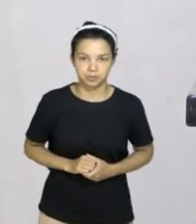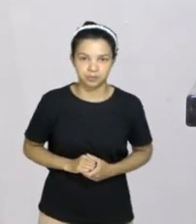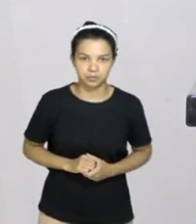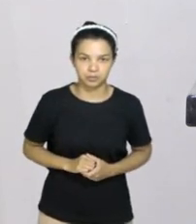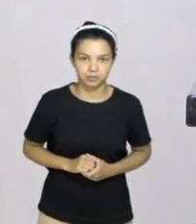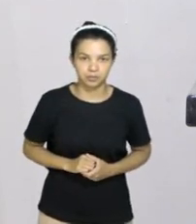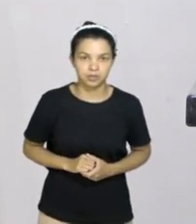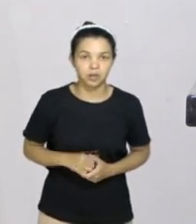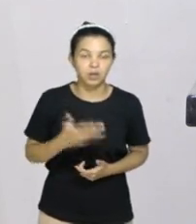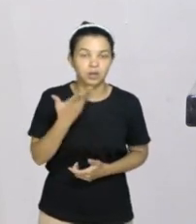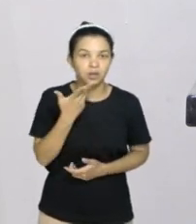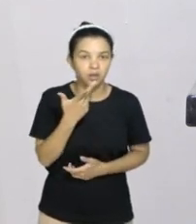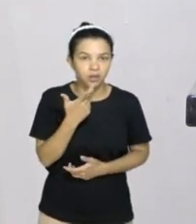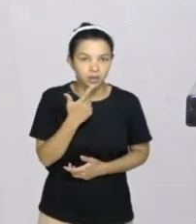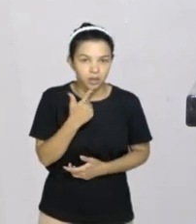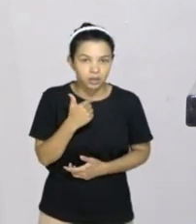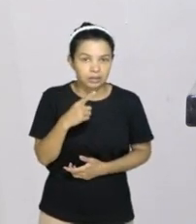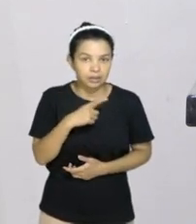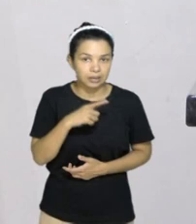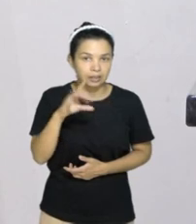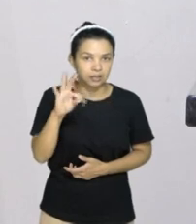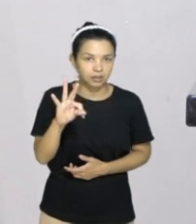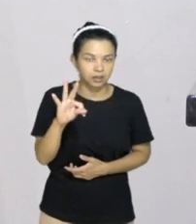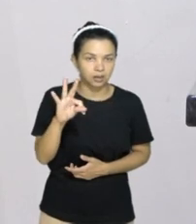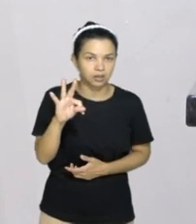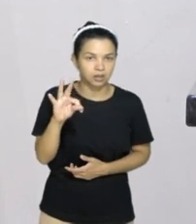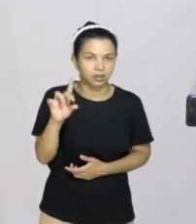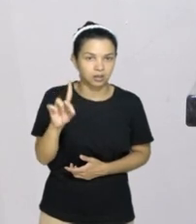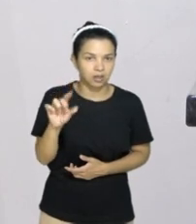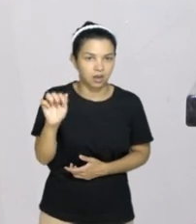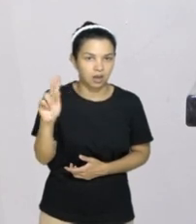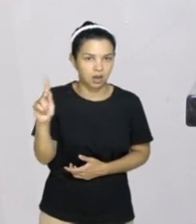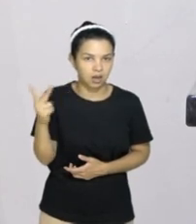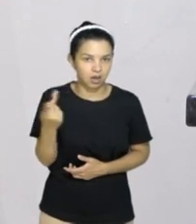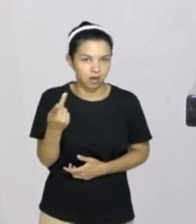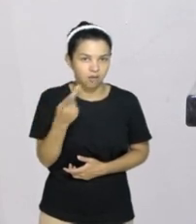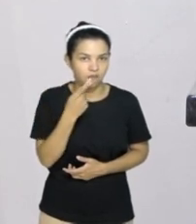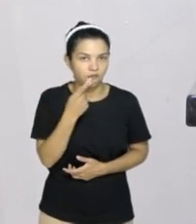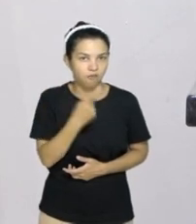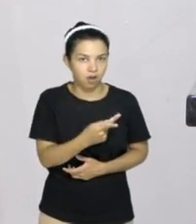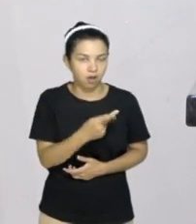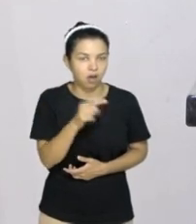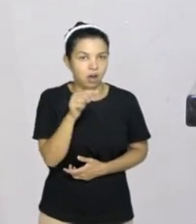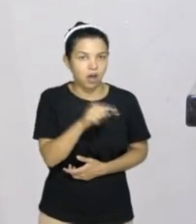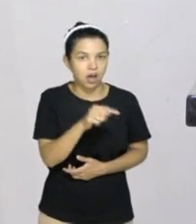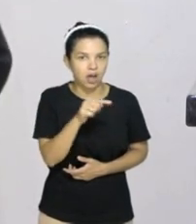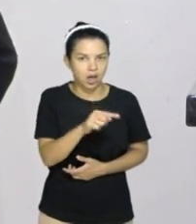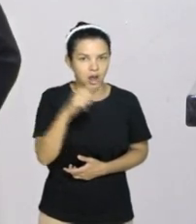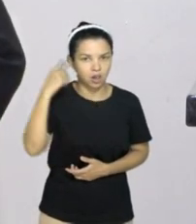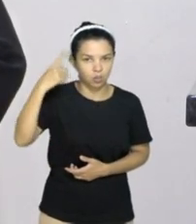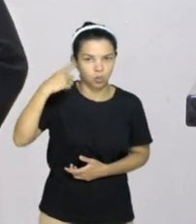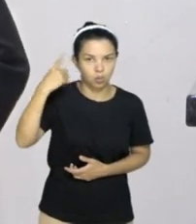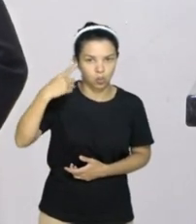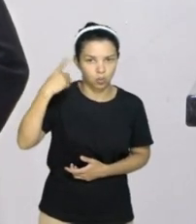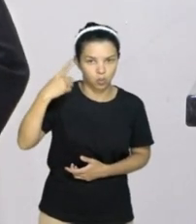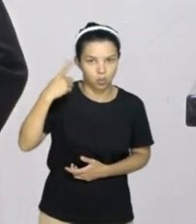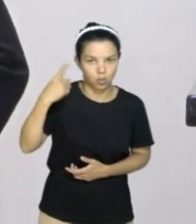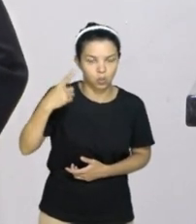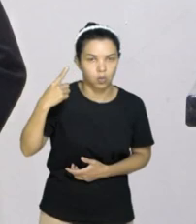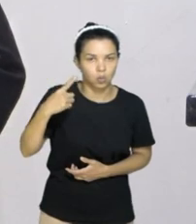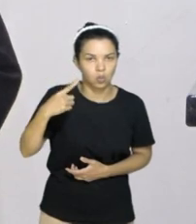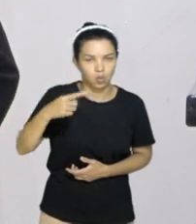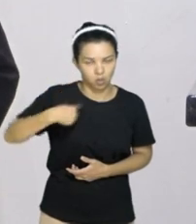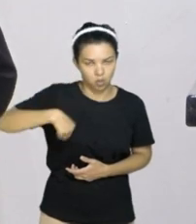uma criança portadora de TDAH chamada de dentro da e nós somos os fascistas né